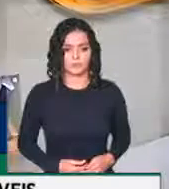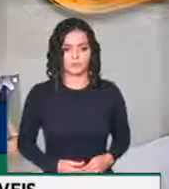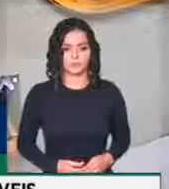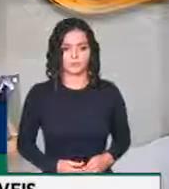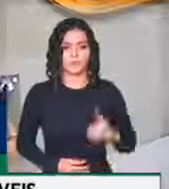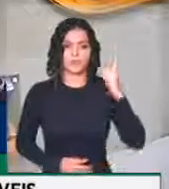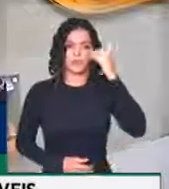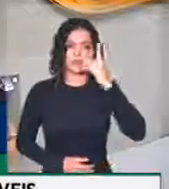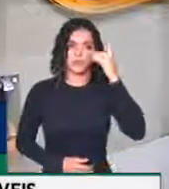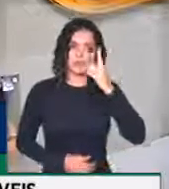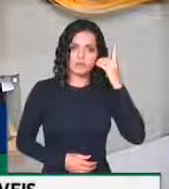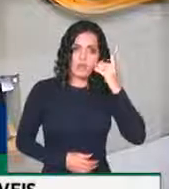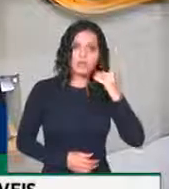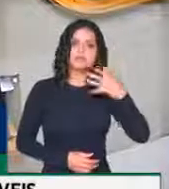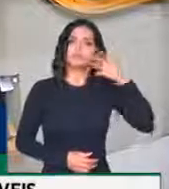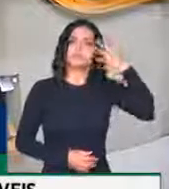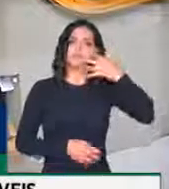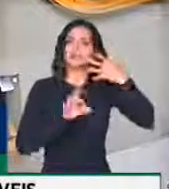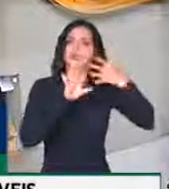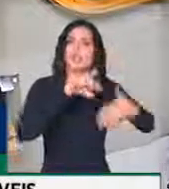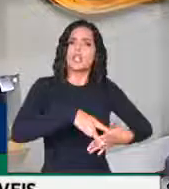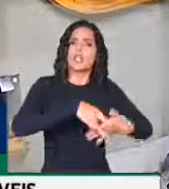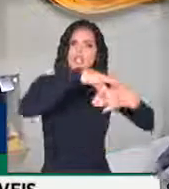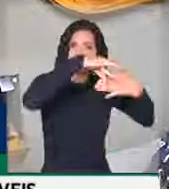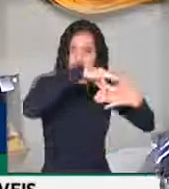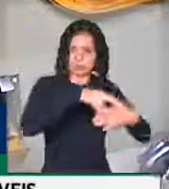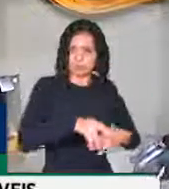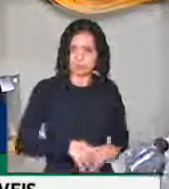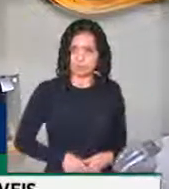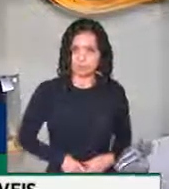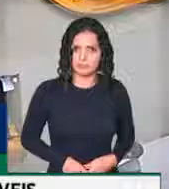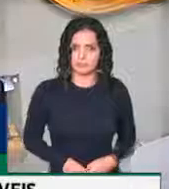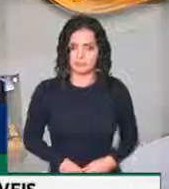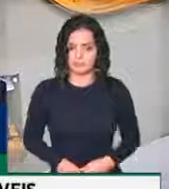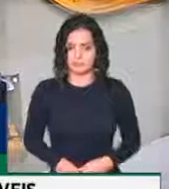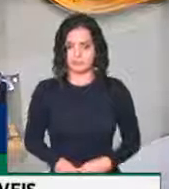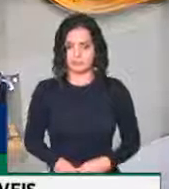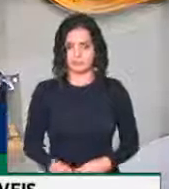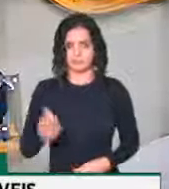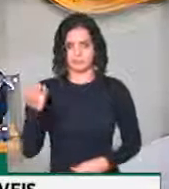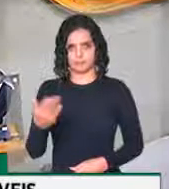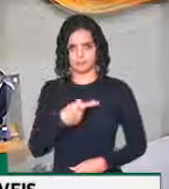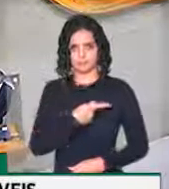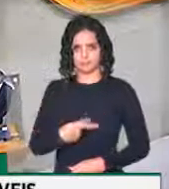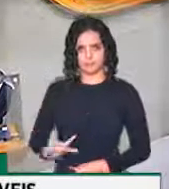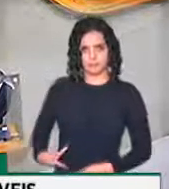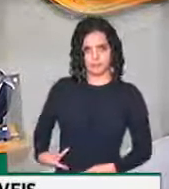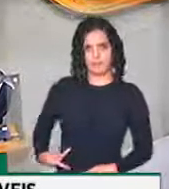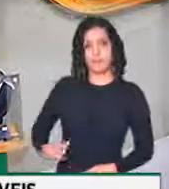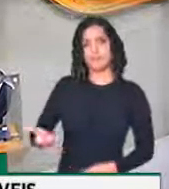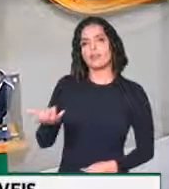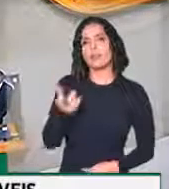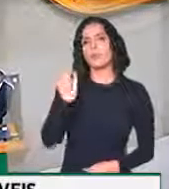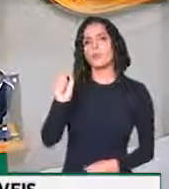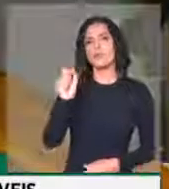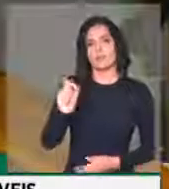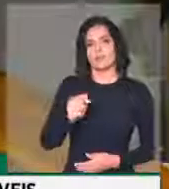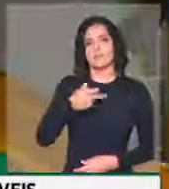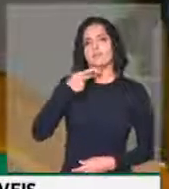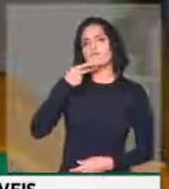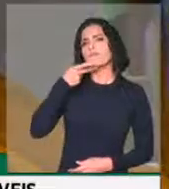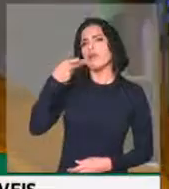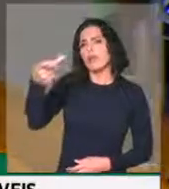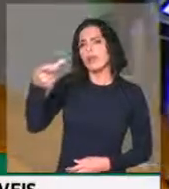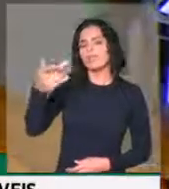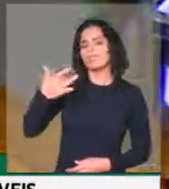os deputados têm falado pela liderança. Deputada Fernanda Melchiona. Obrigada, presidente. Eu quero começar dizendo